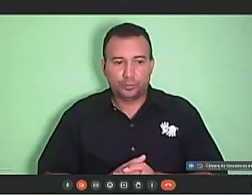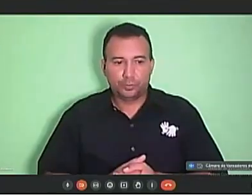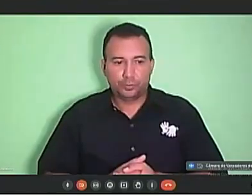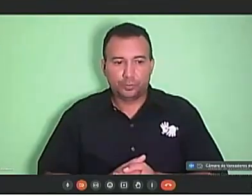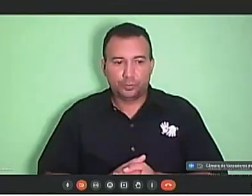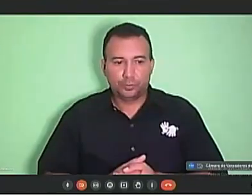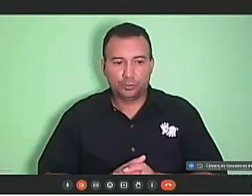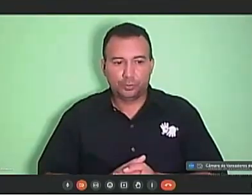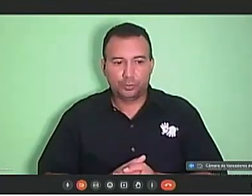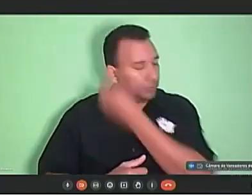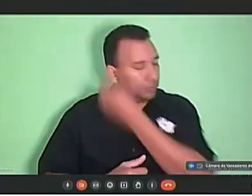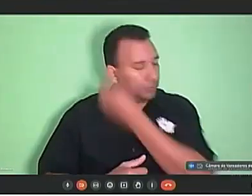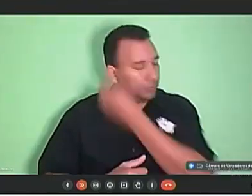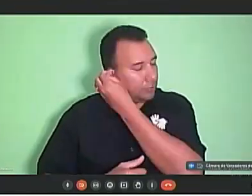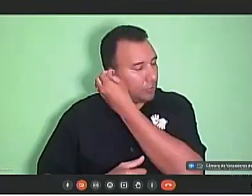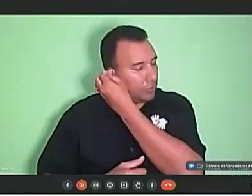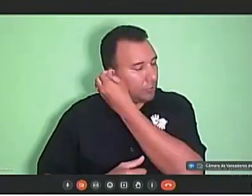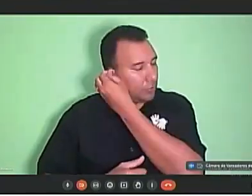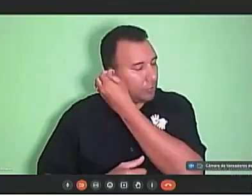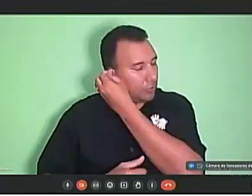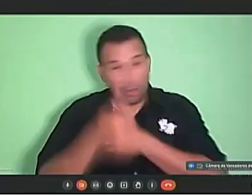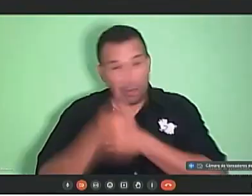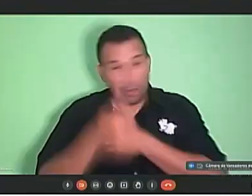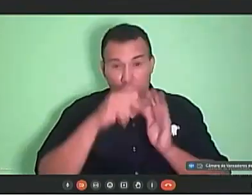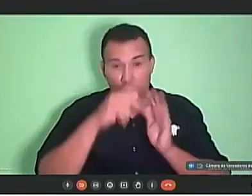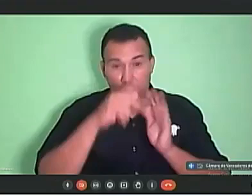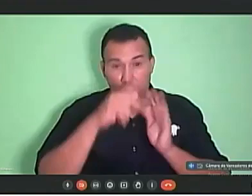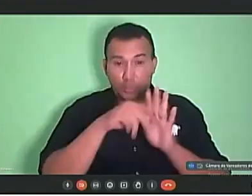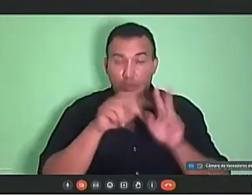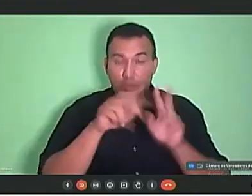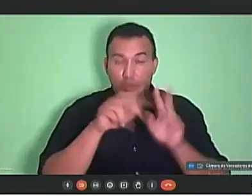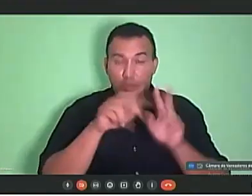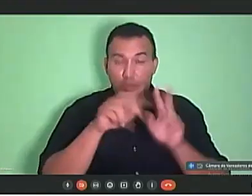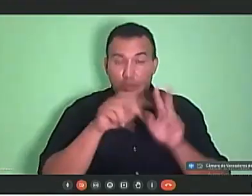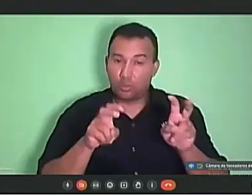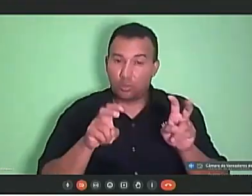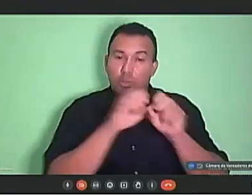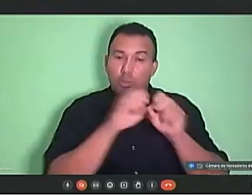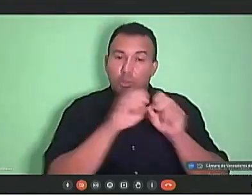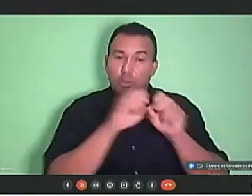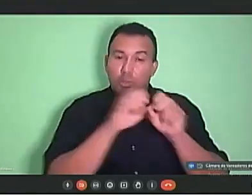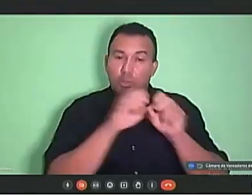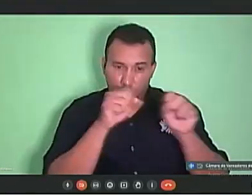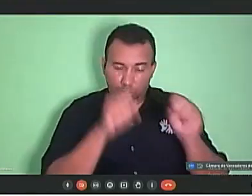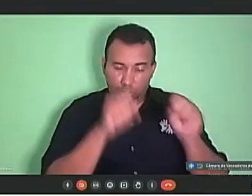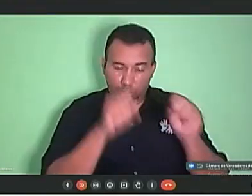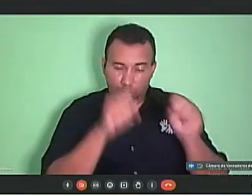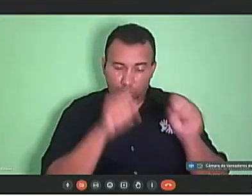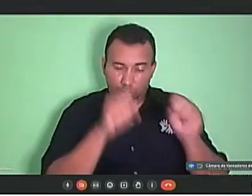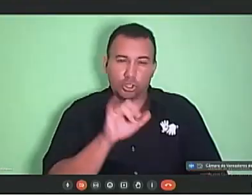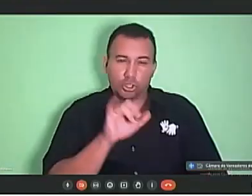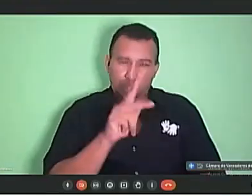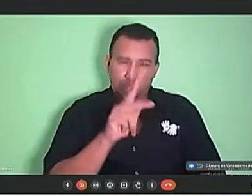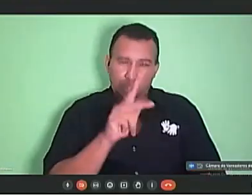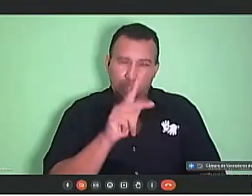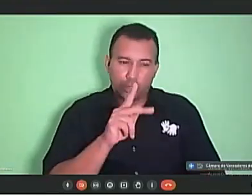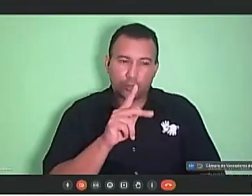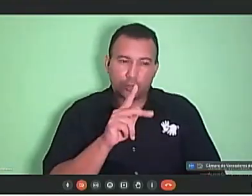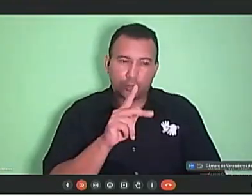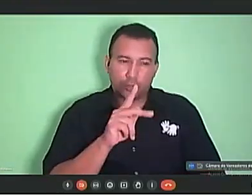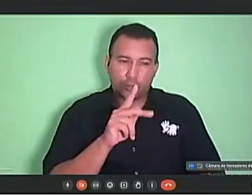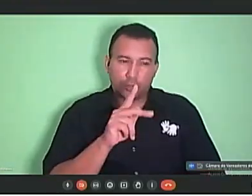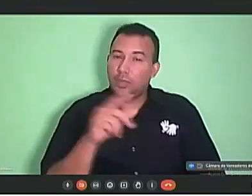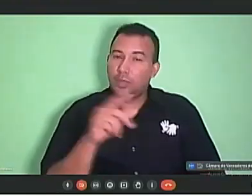O primeiro projeto diz respeito a um sistema de diques de contenção, que é o que literalmente o mundo todo